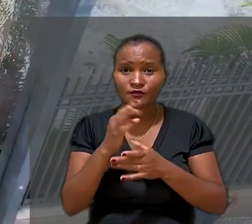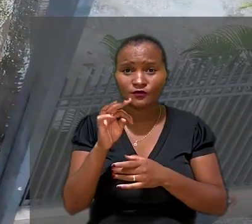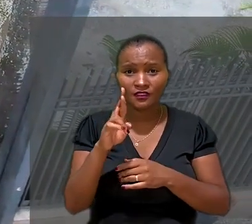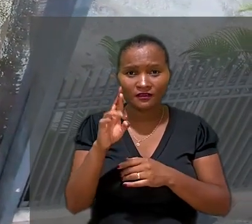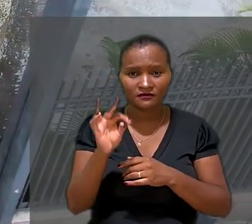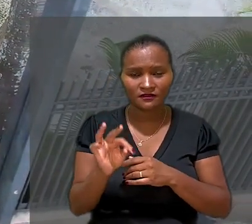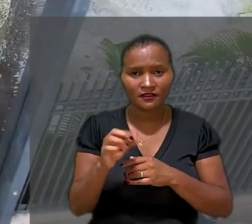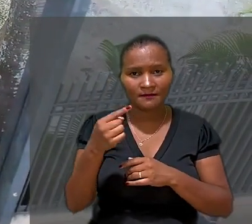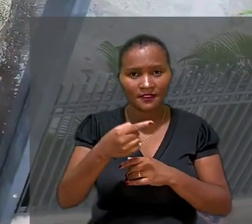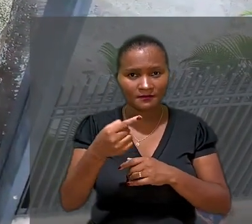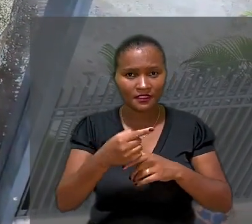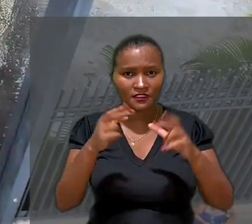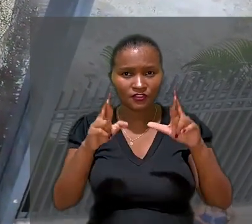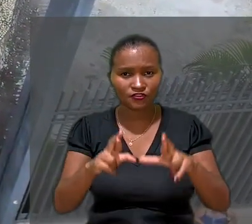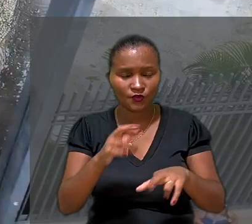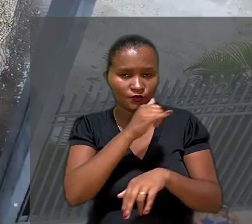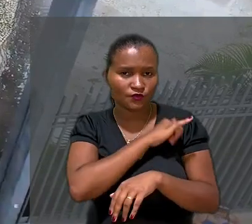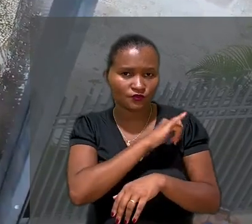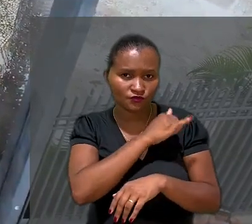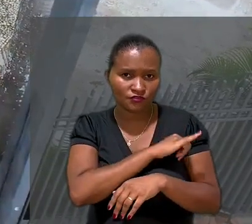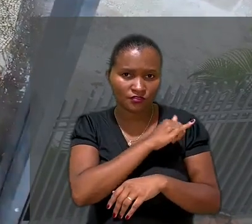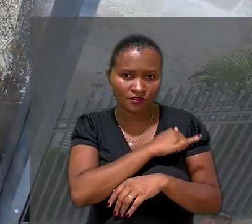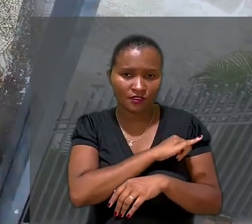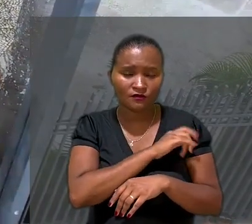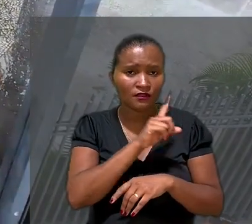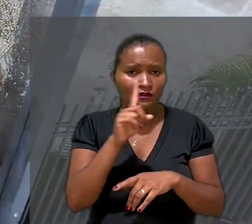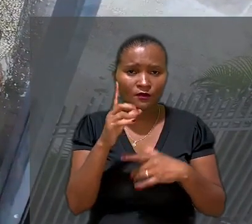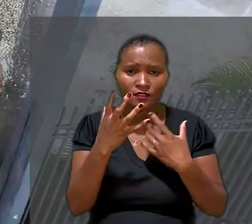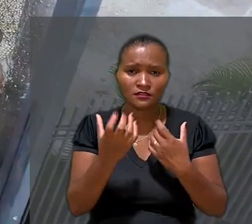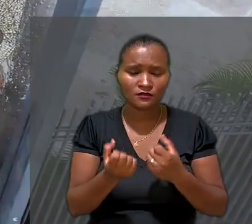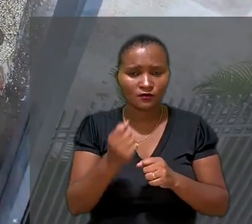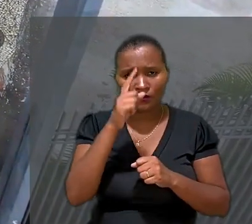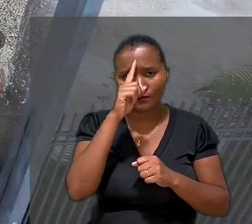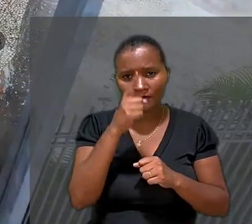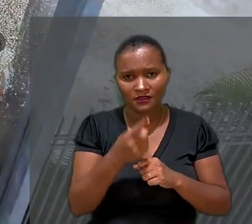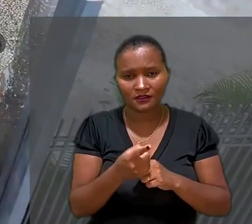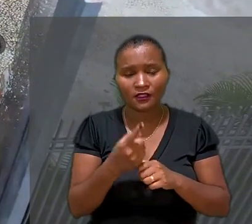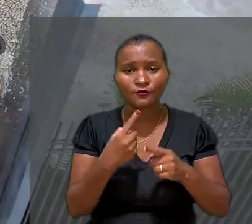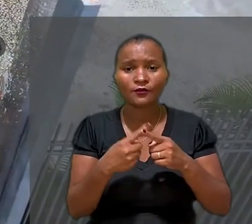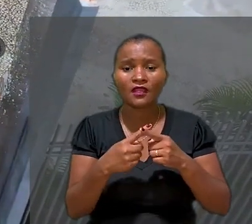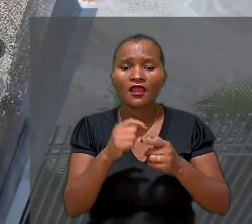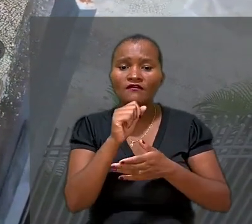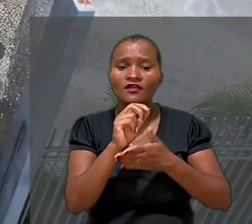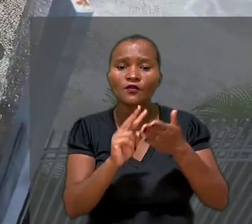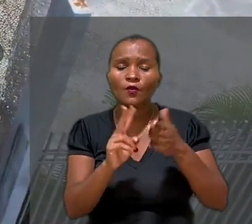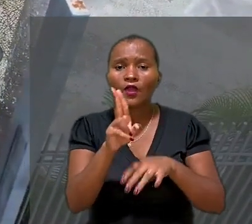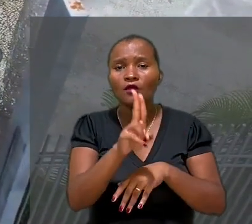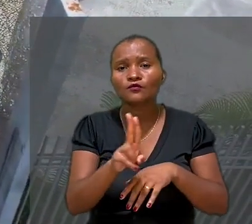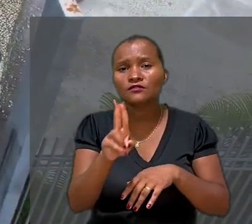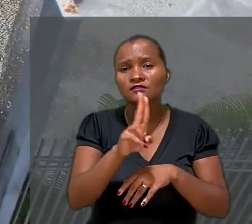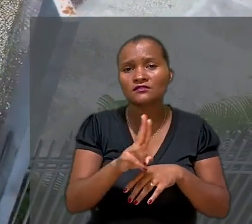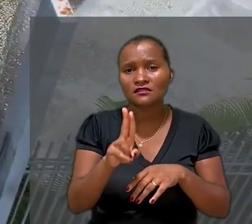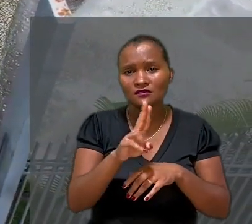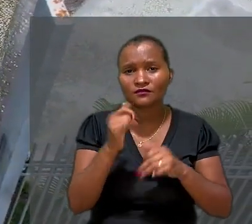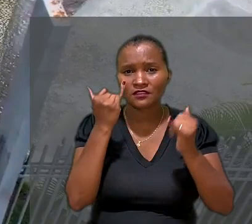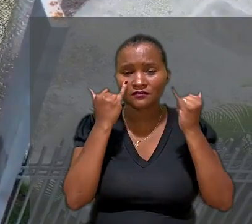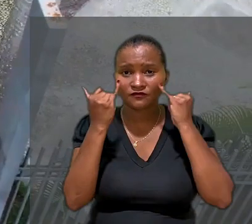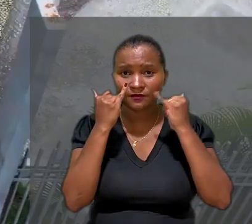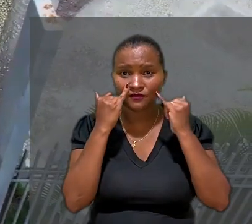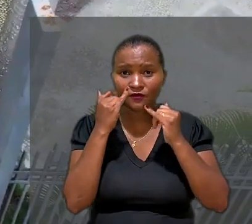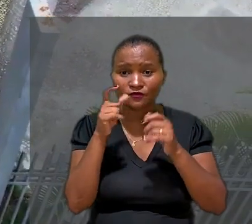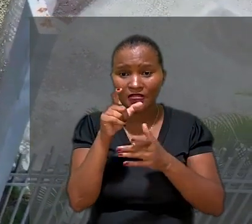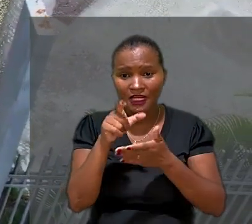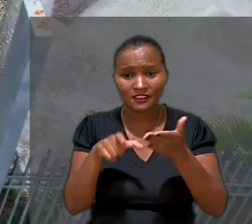caso, o Tribunal Regional do Trabalho da Primeira Região, no Rio de Janeiro, não acolheu o mandado, por avaliar que a utilização dos